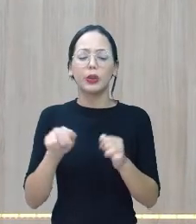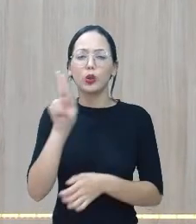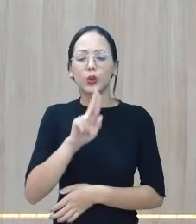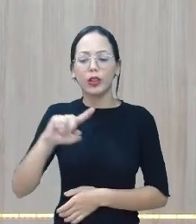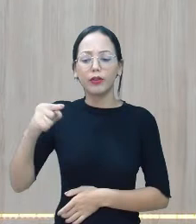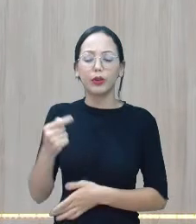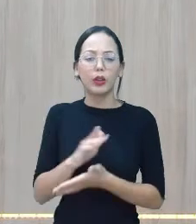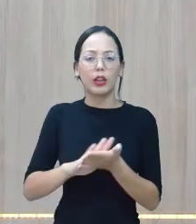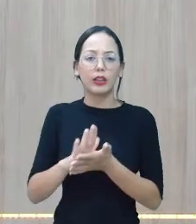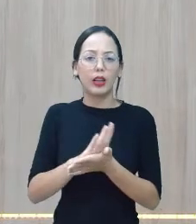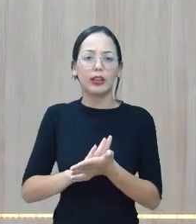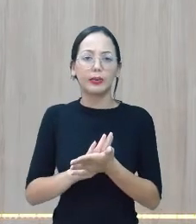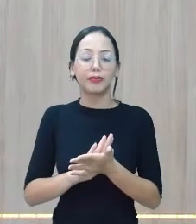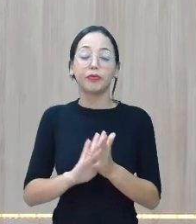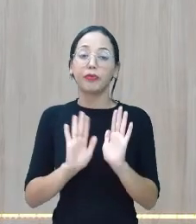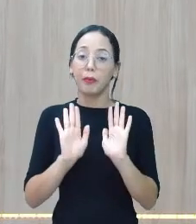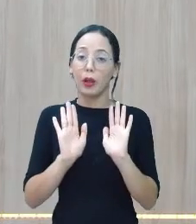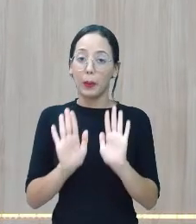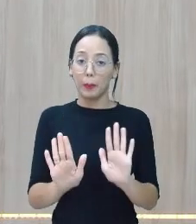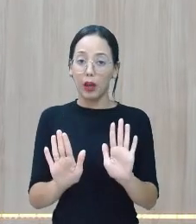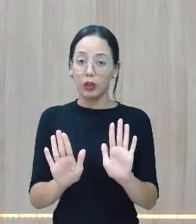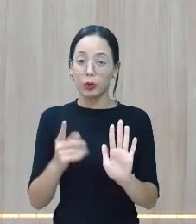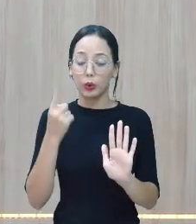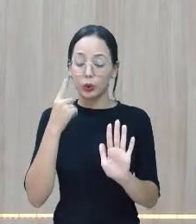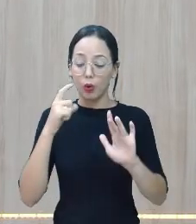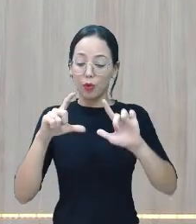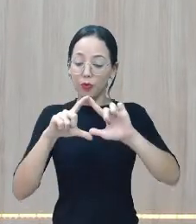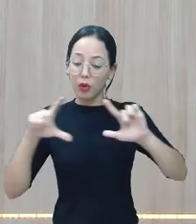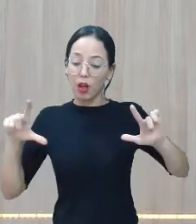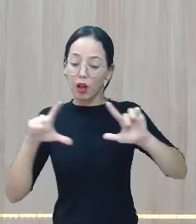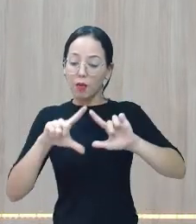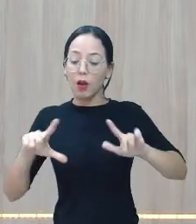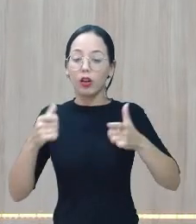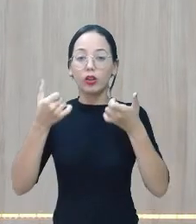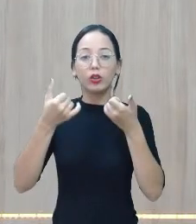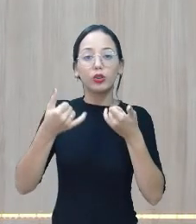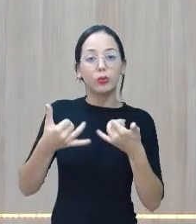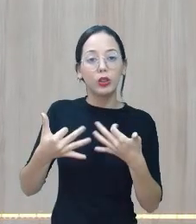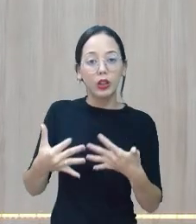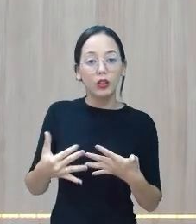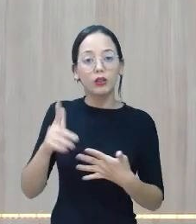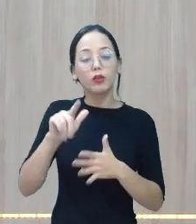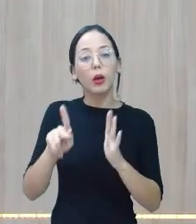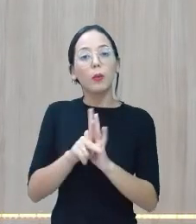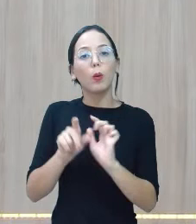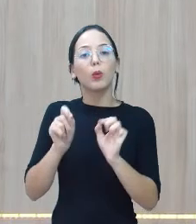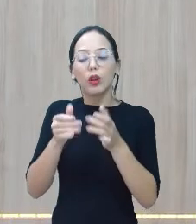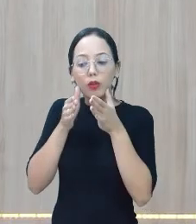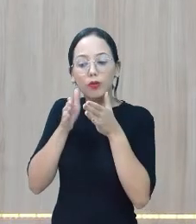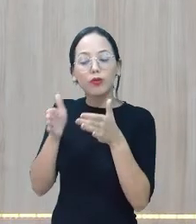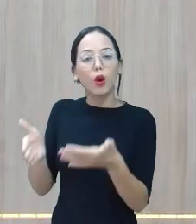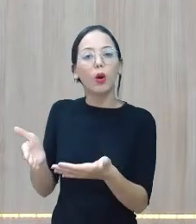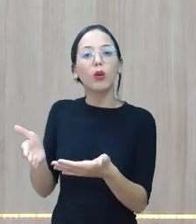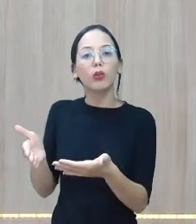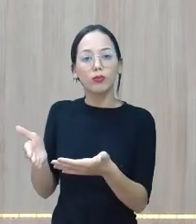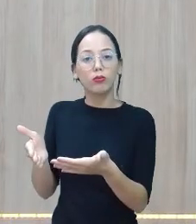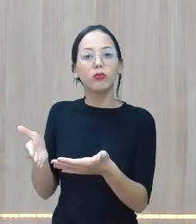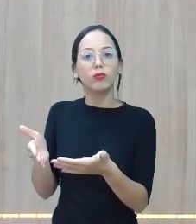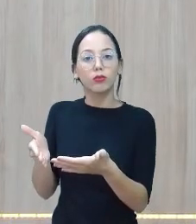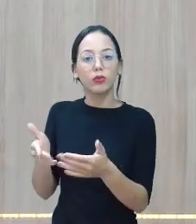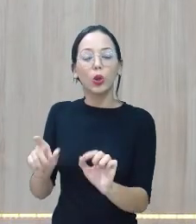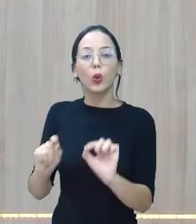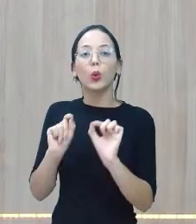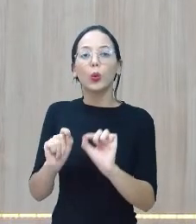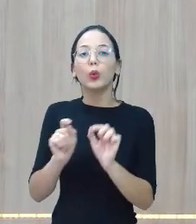da vírgula. Já nas orações explicativas, é dado a ênfase, não é? Naquilo que